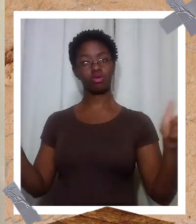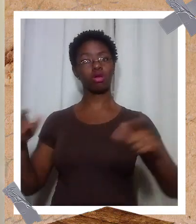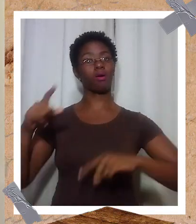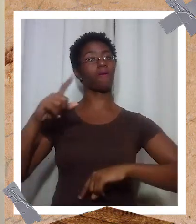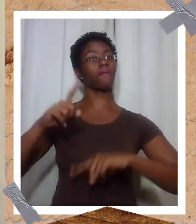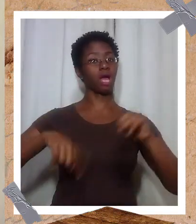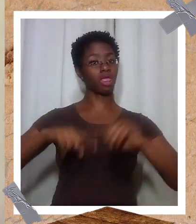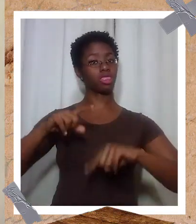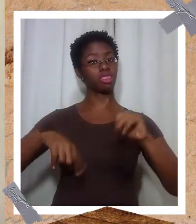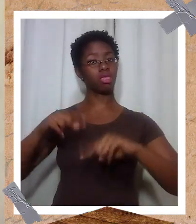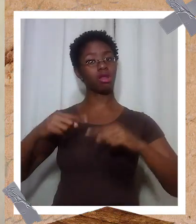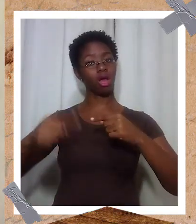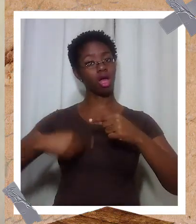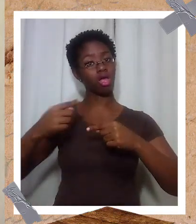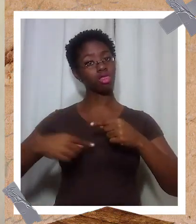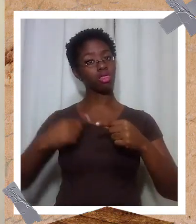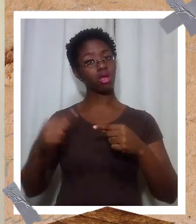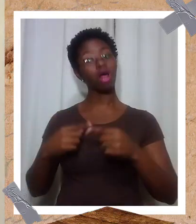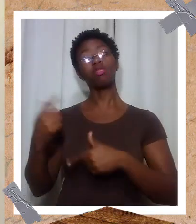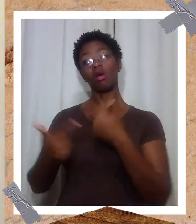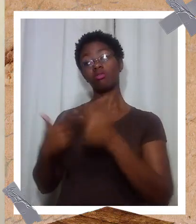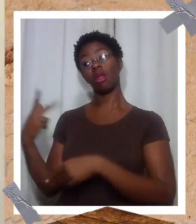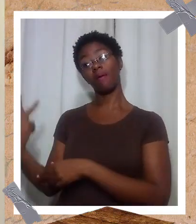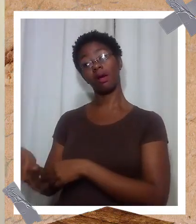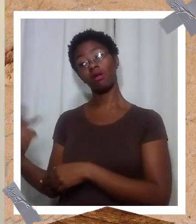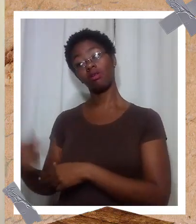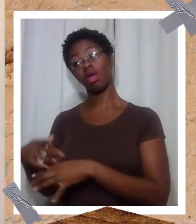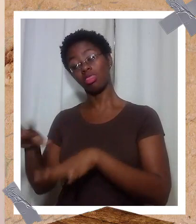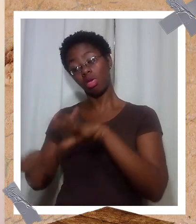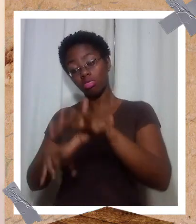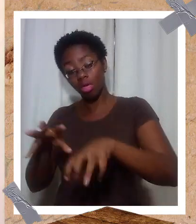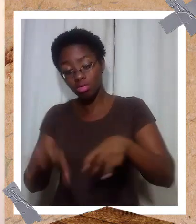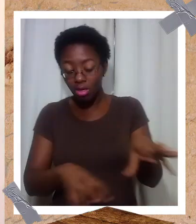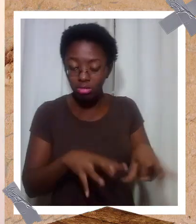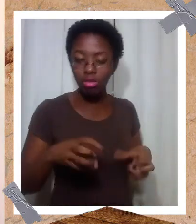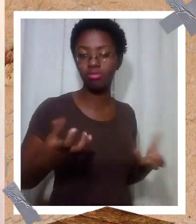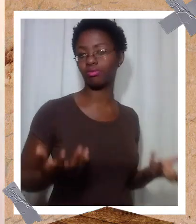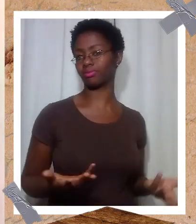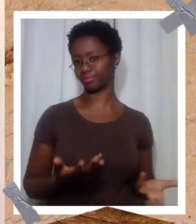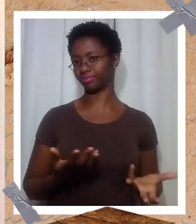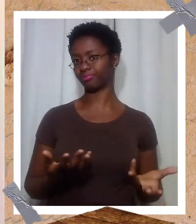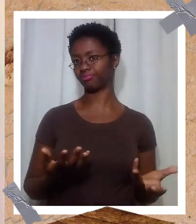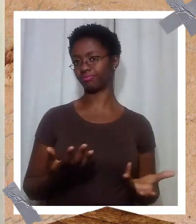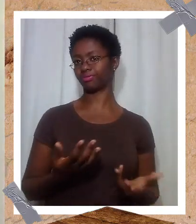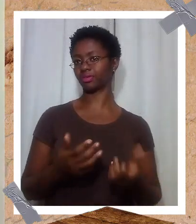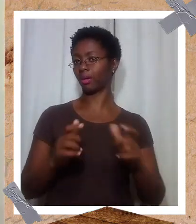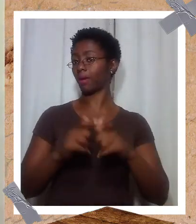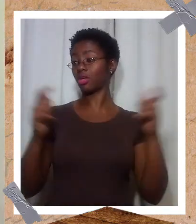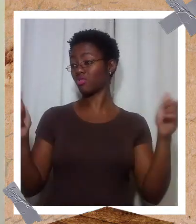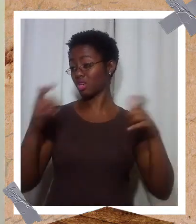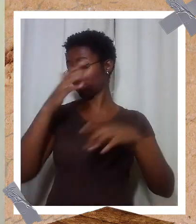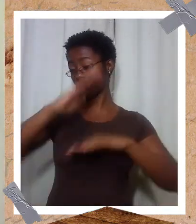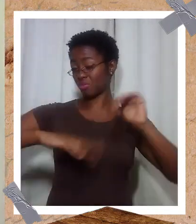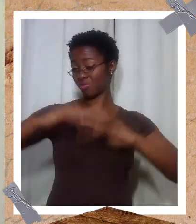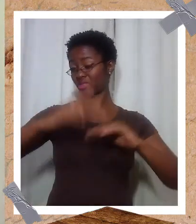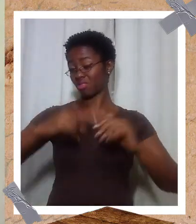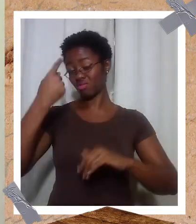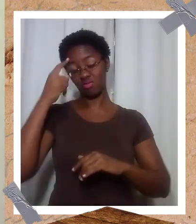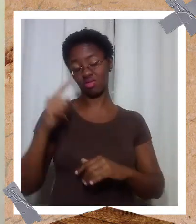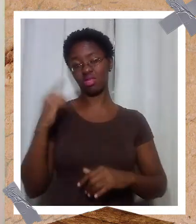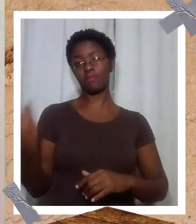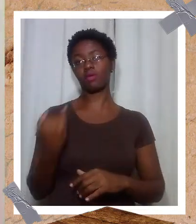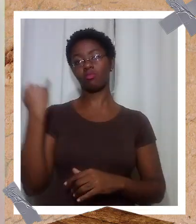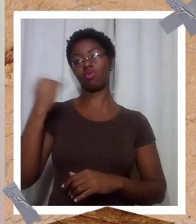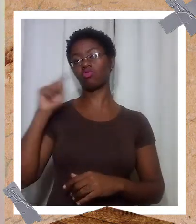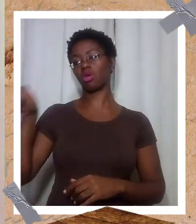dos catadores. Pouquíssimos catadores têm conhecimento sequer da importância do seu próprio trabalho. Então é